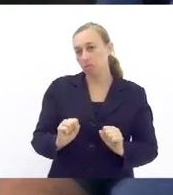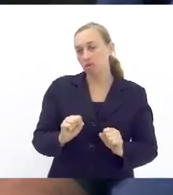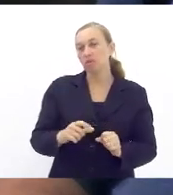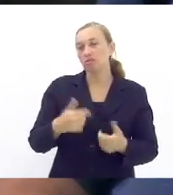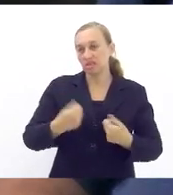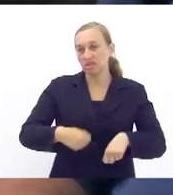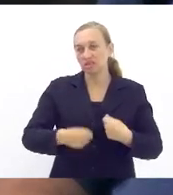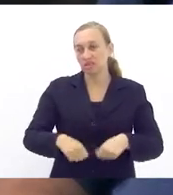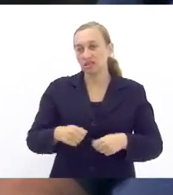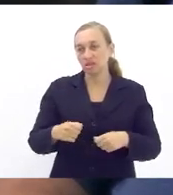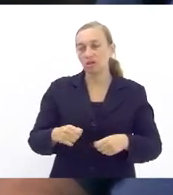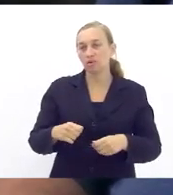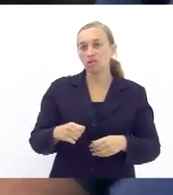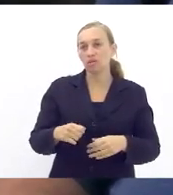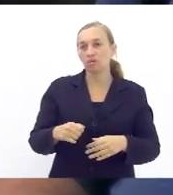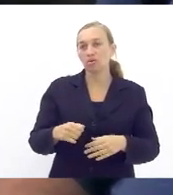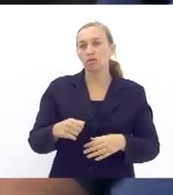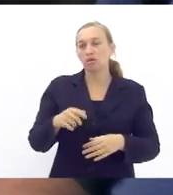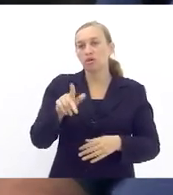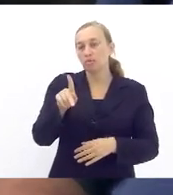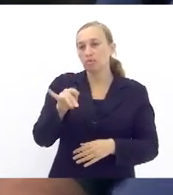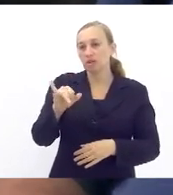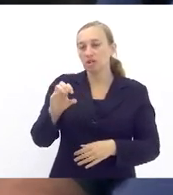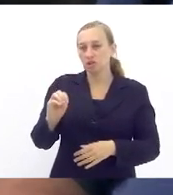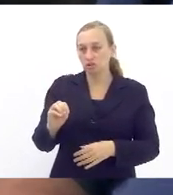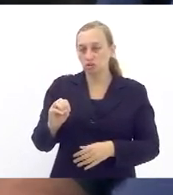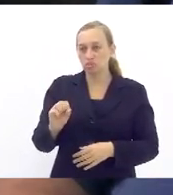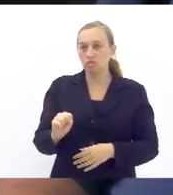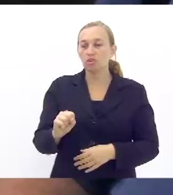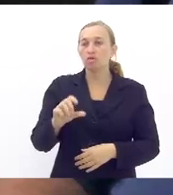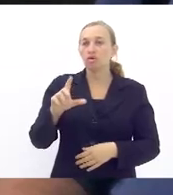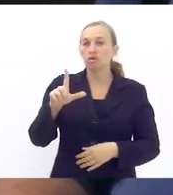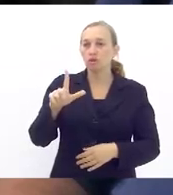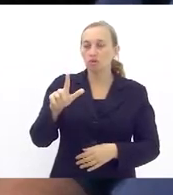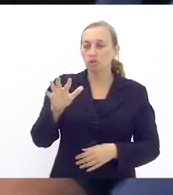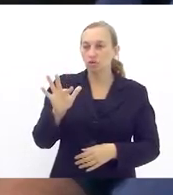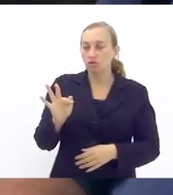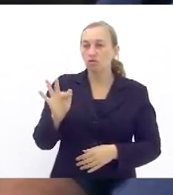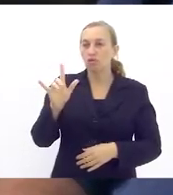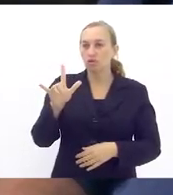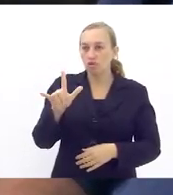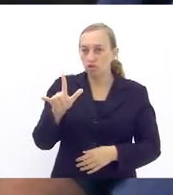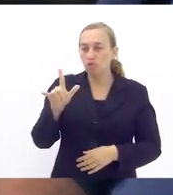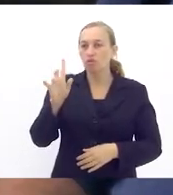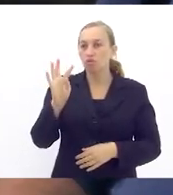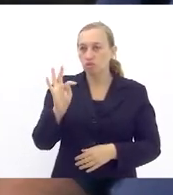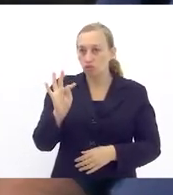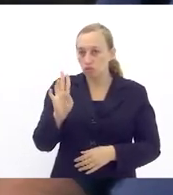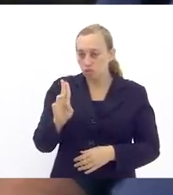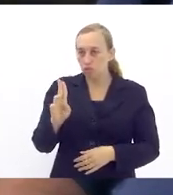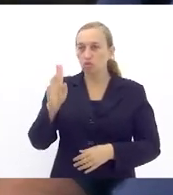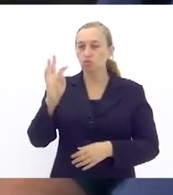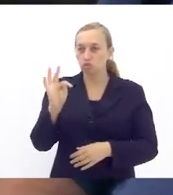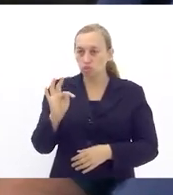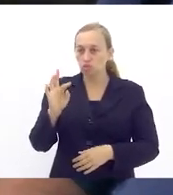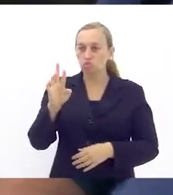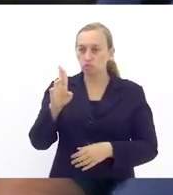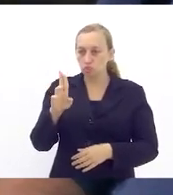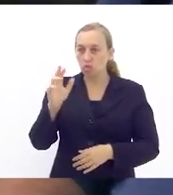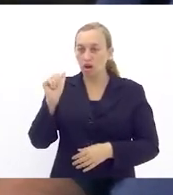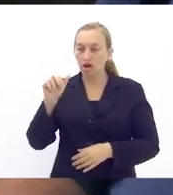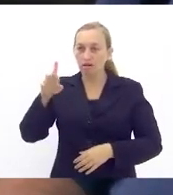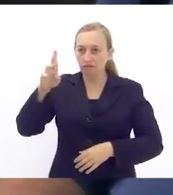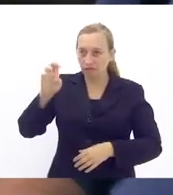que é específico que é um piso flutuante né que é um piso adequado para uma aula de corpo Então é isso vem acontecendo ao longo do tempo